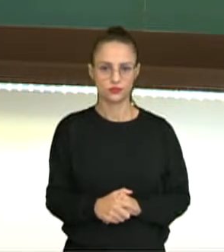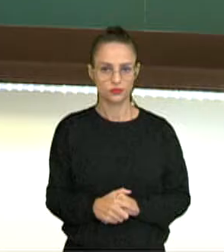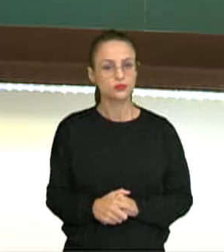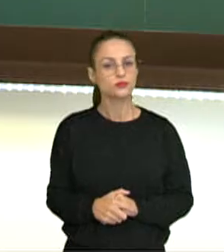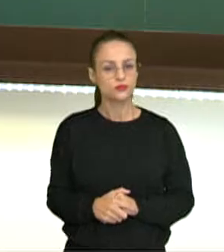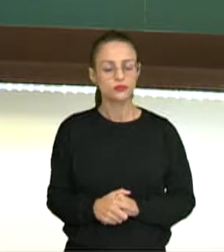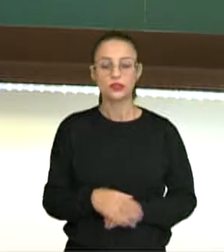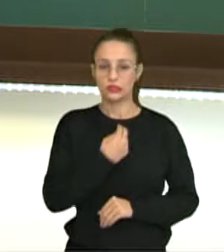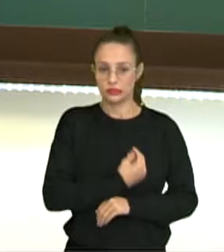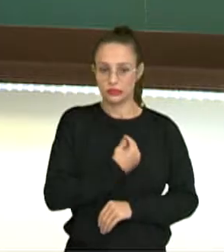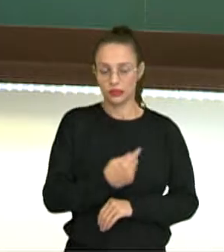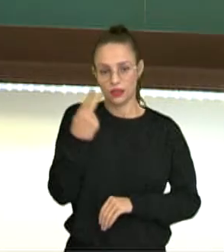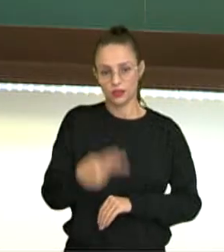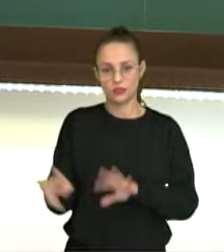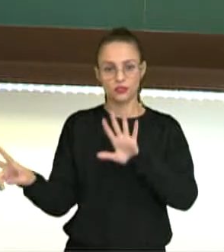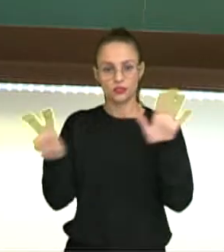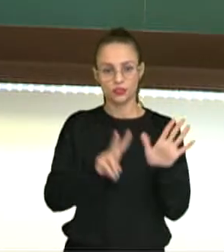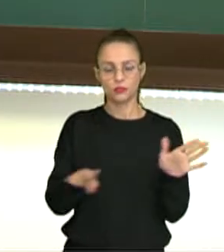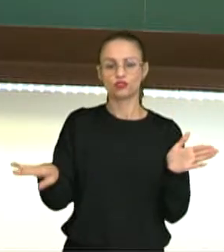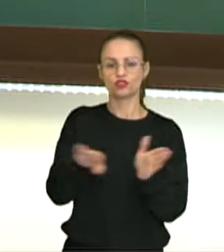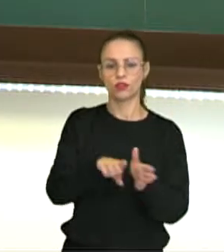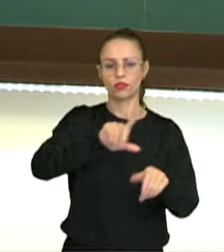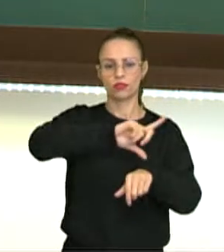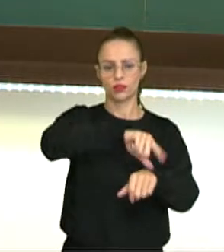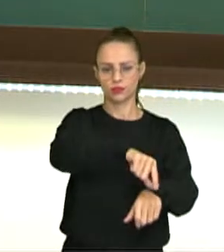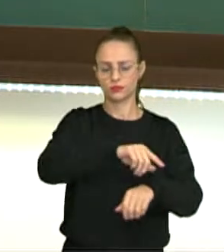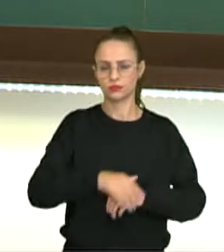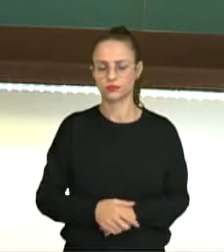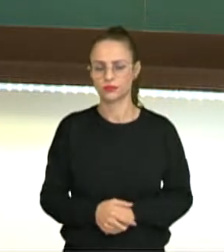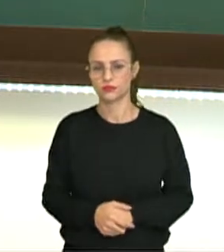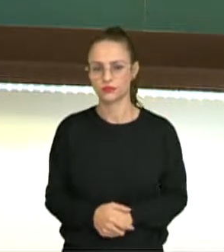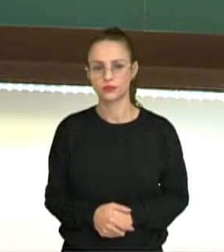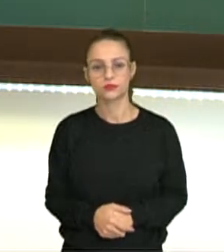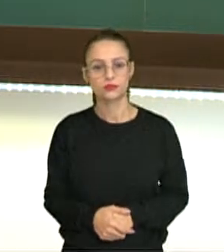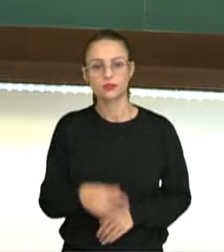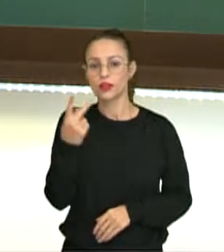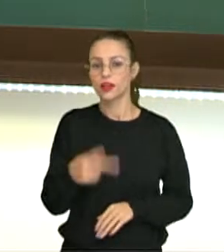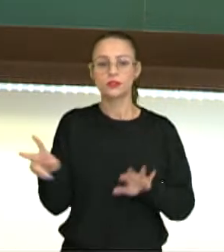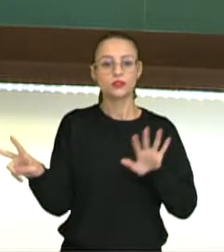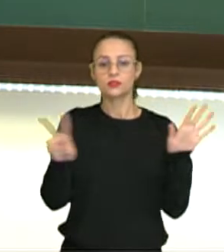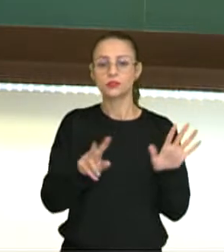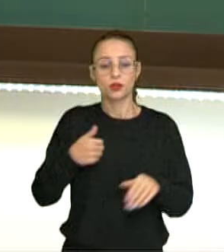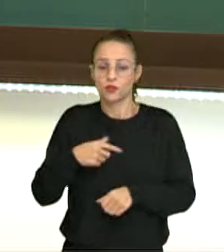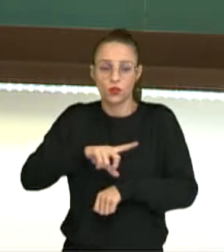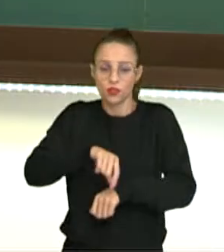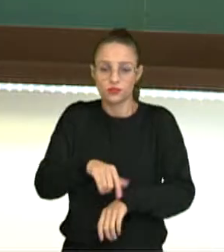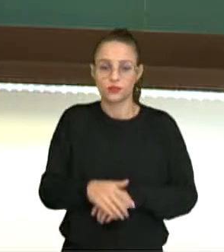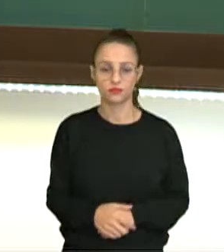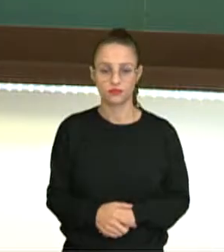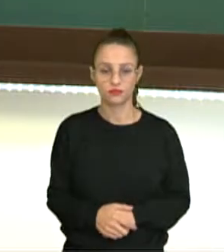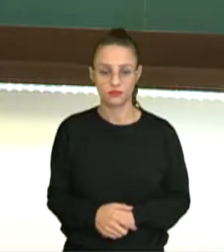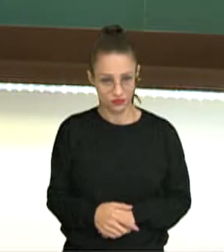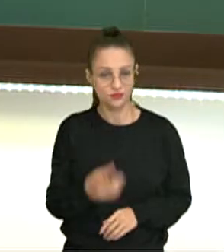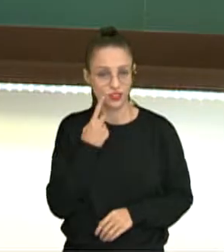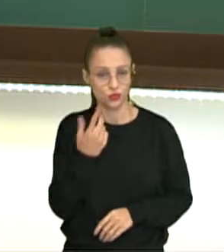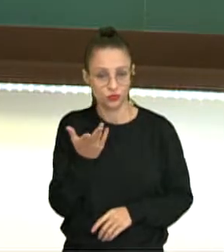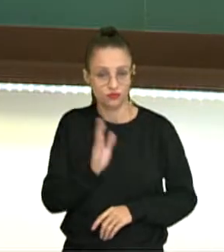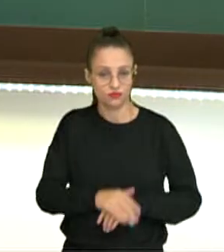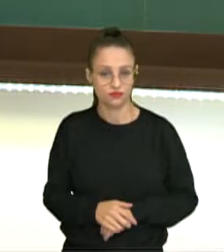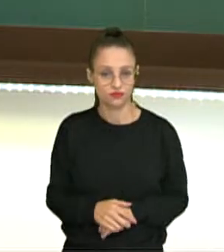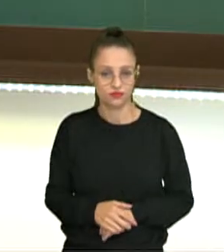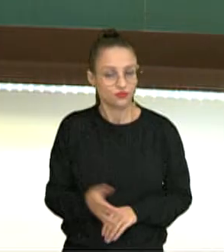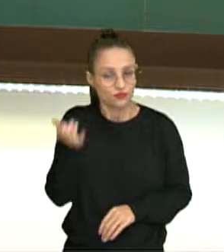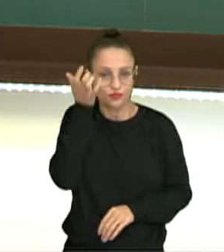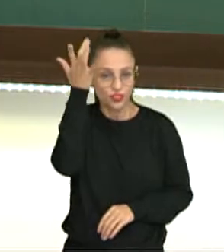Estarei esta semana chegando mais tarde. Esta semana eu vou atrasar. Viu?